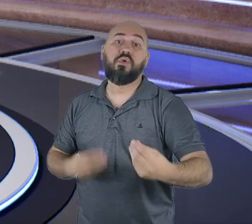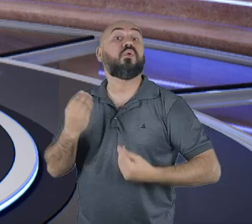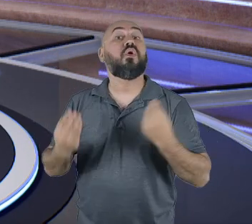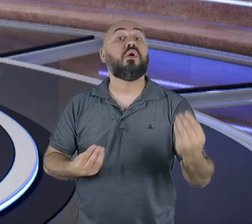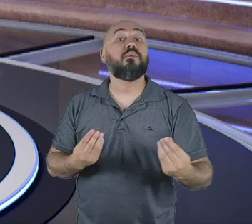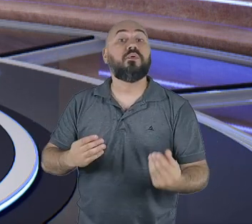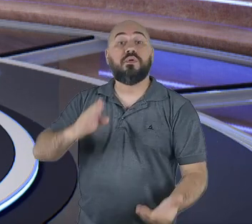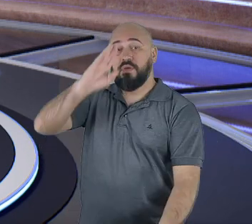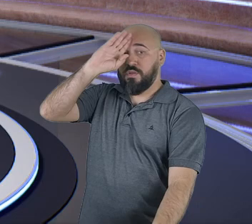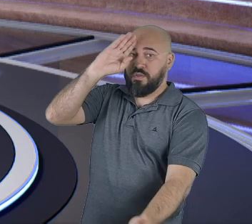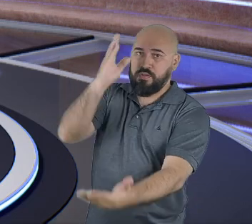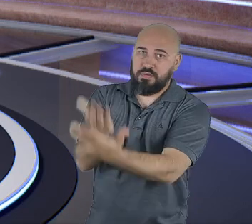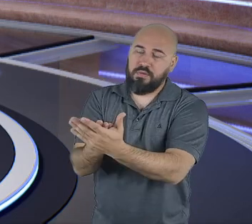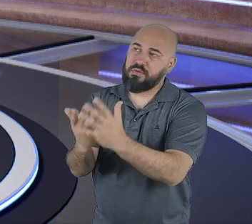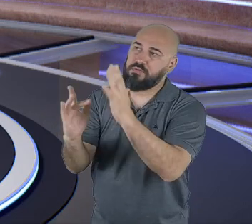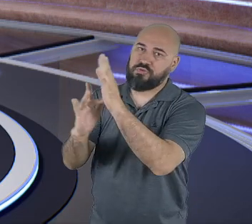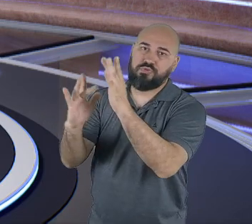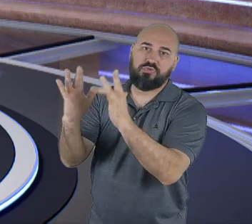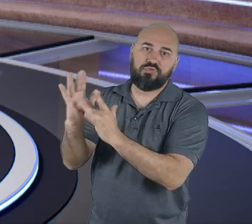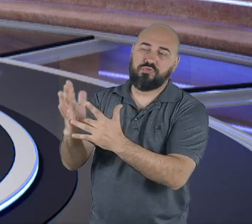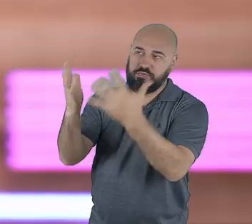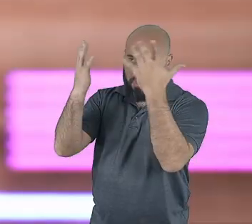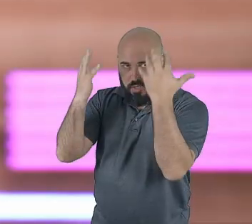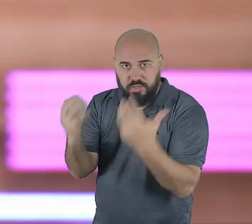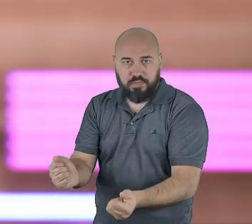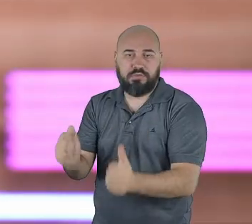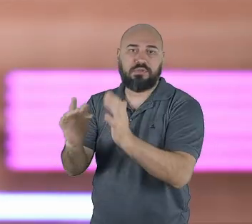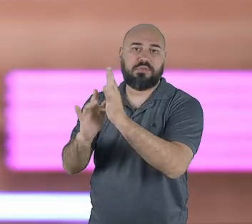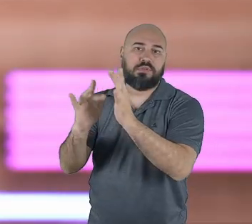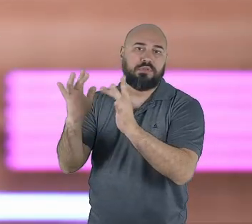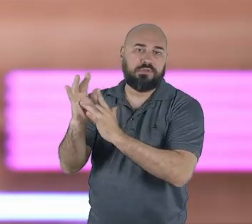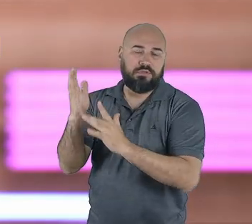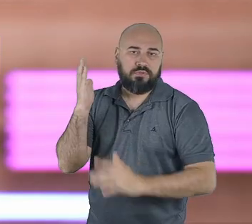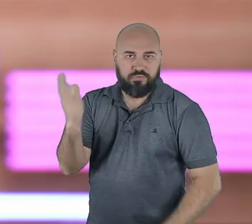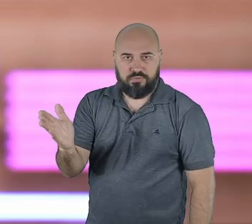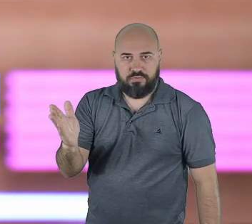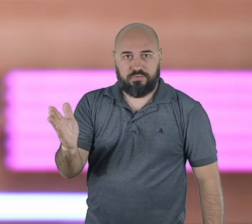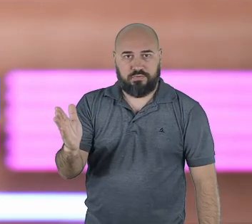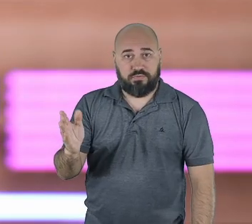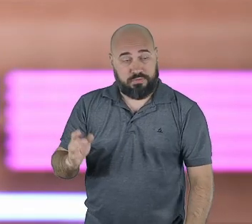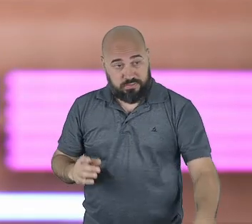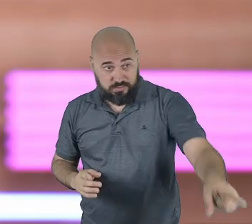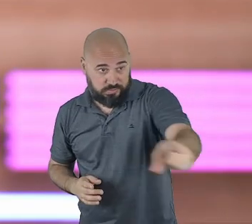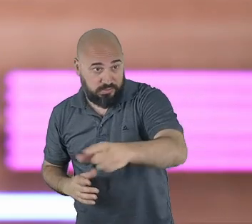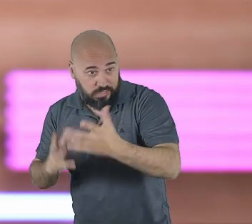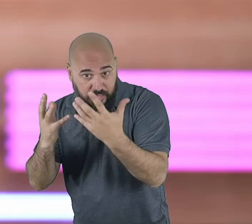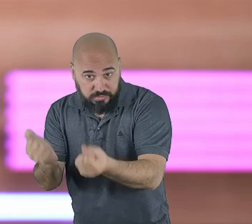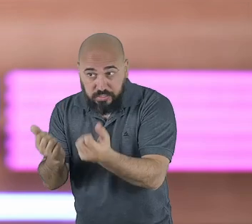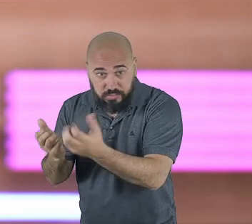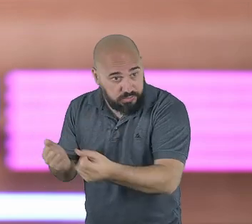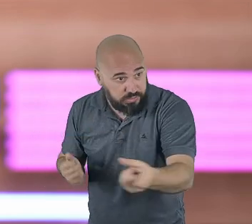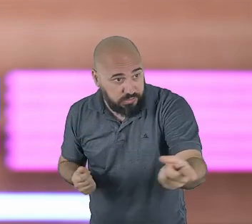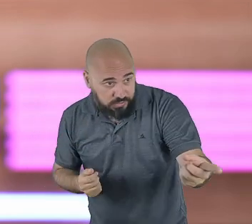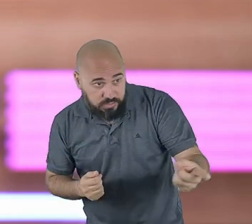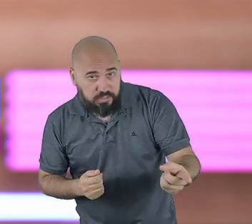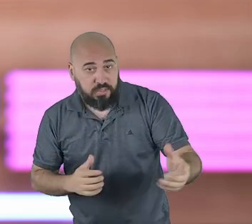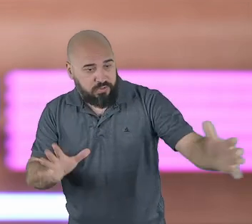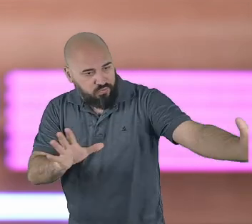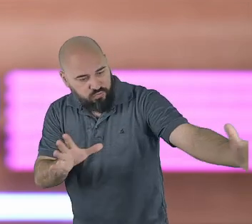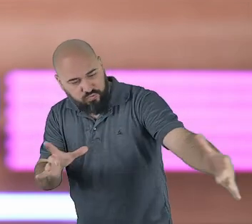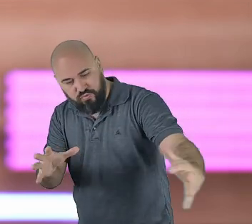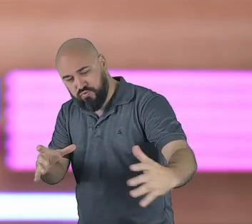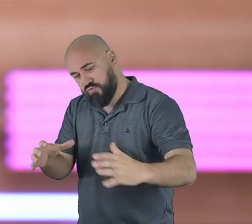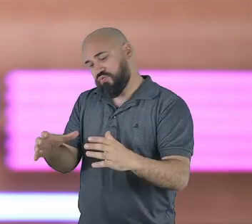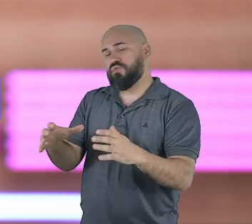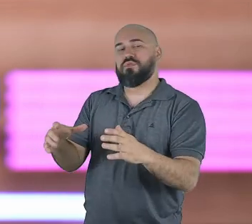salvação, crer em Jesus. Quem confia em Cristo não morrerá, mas receberá a